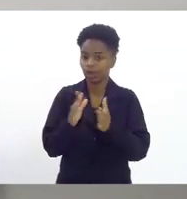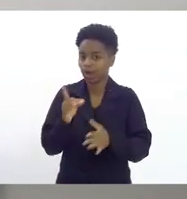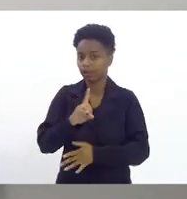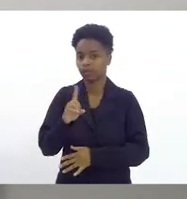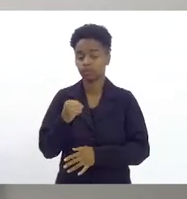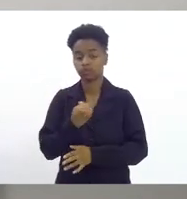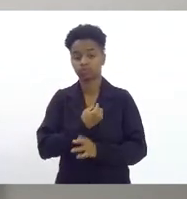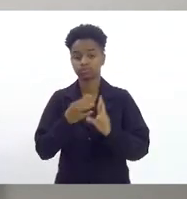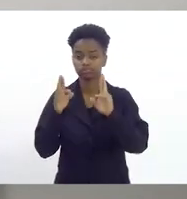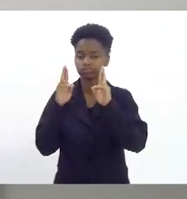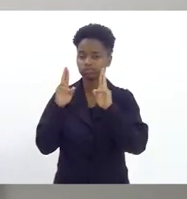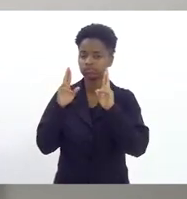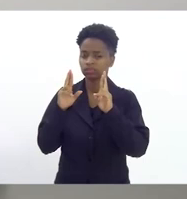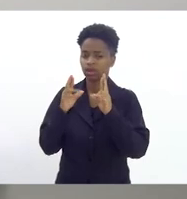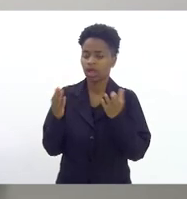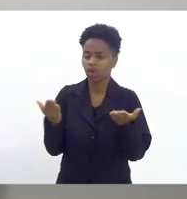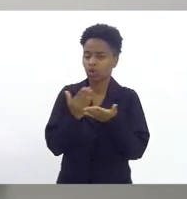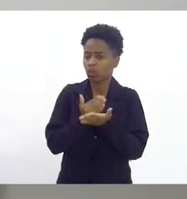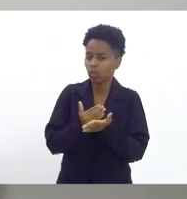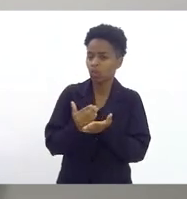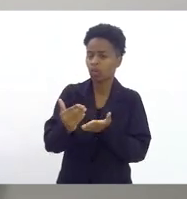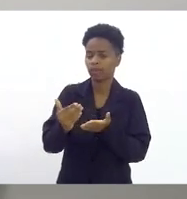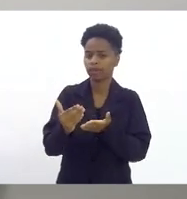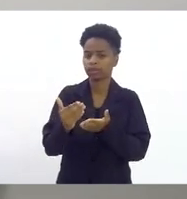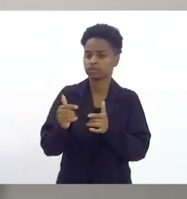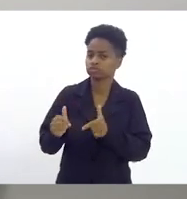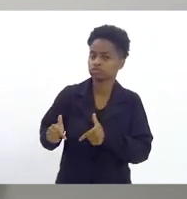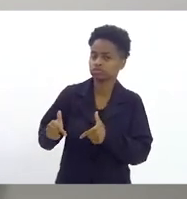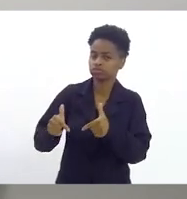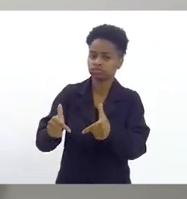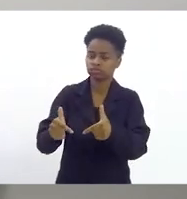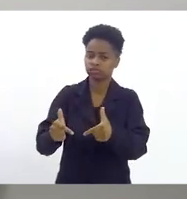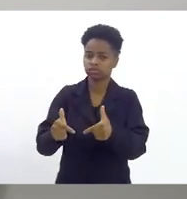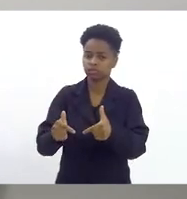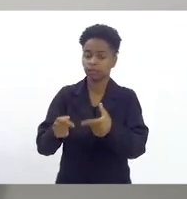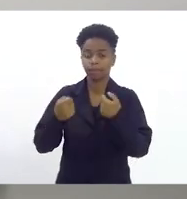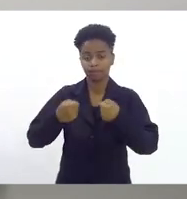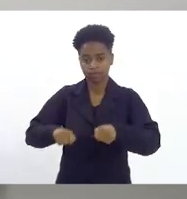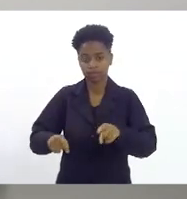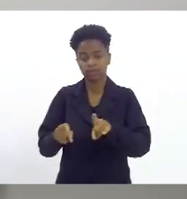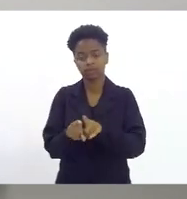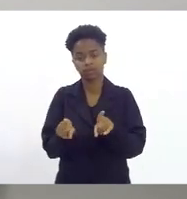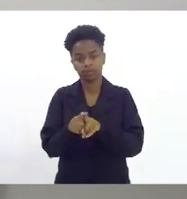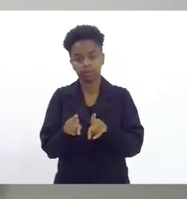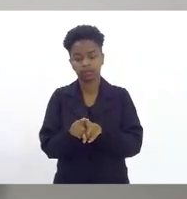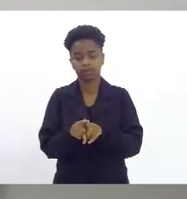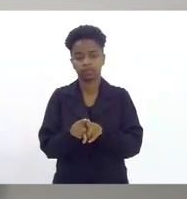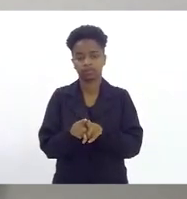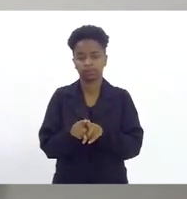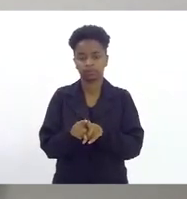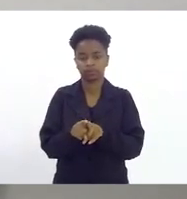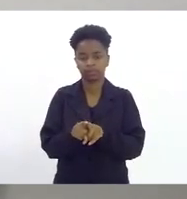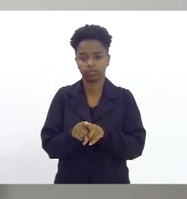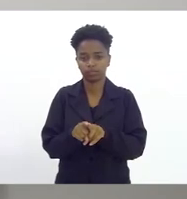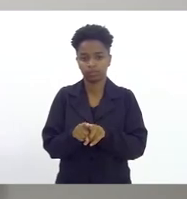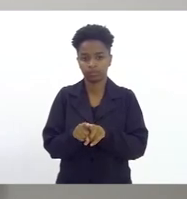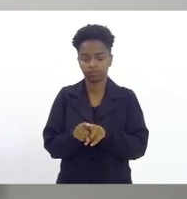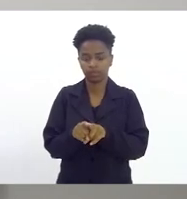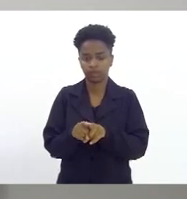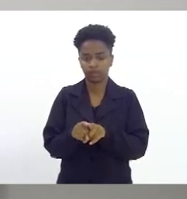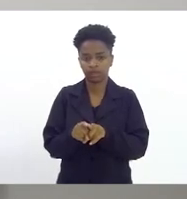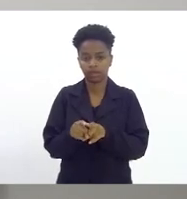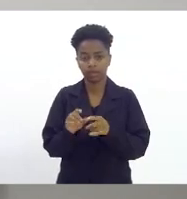esse início que esteja esteja sendo feito aqui venha também a levantar todo esse tapete